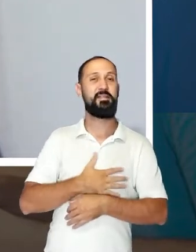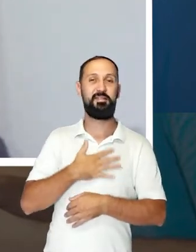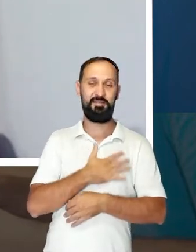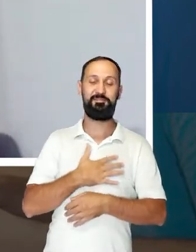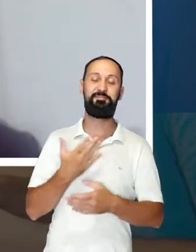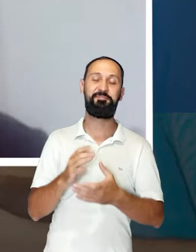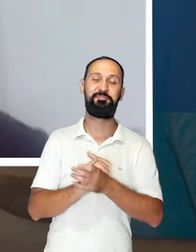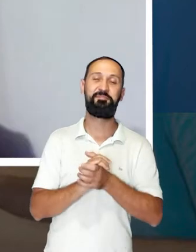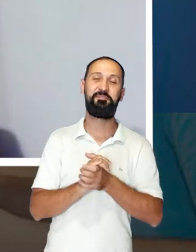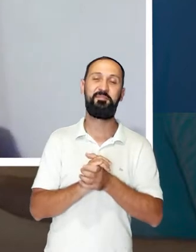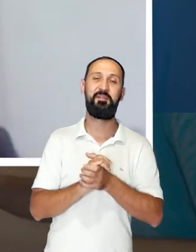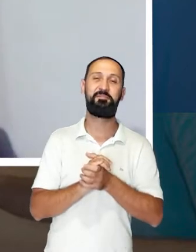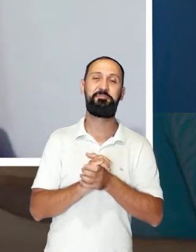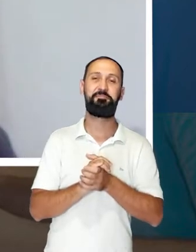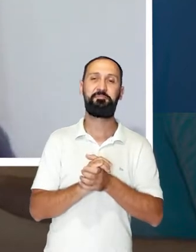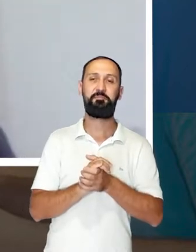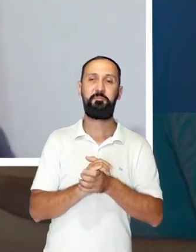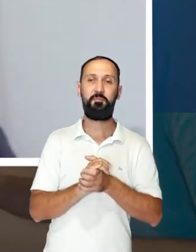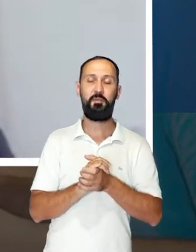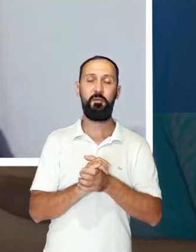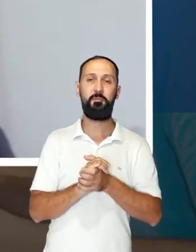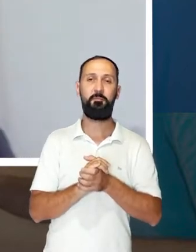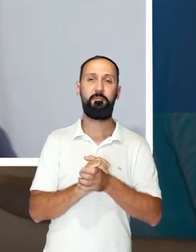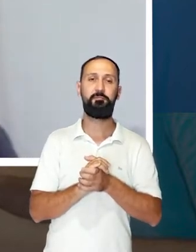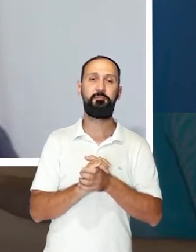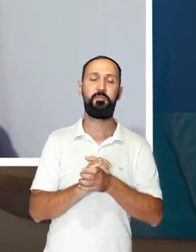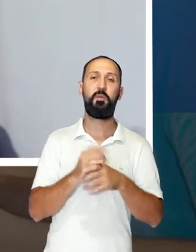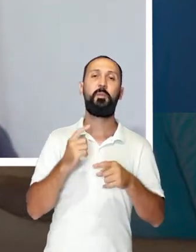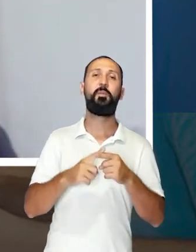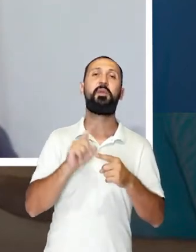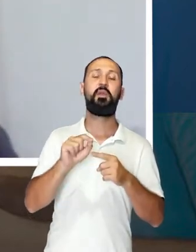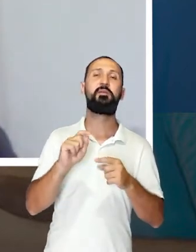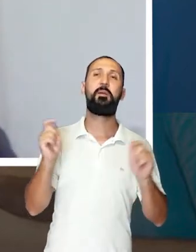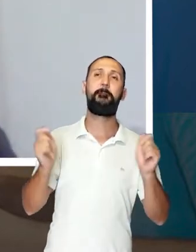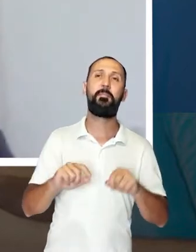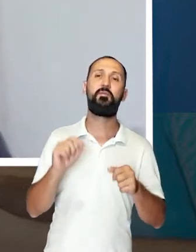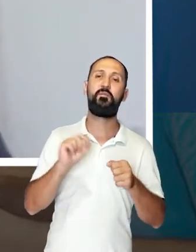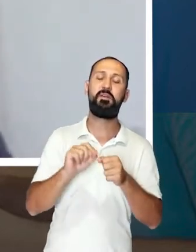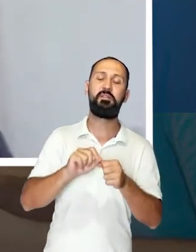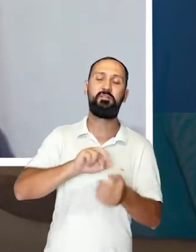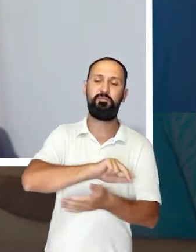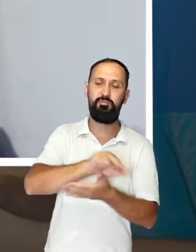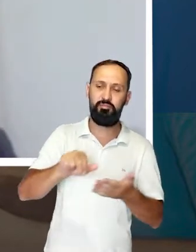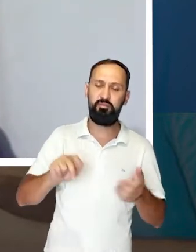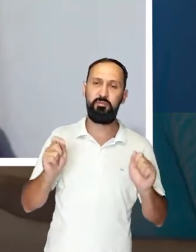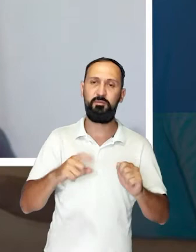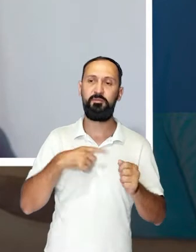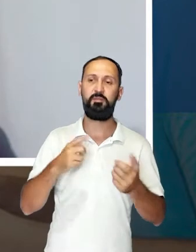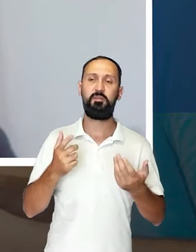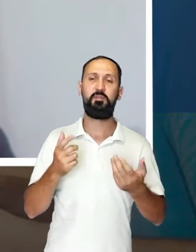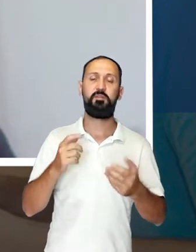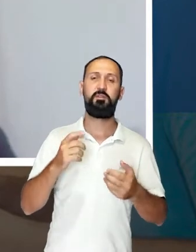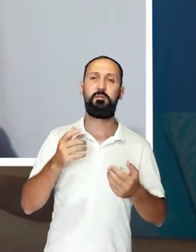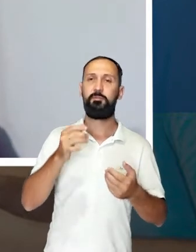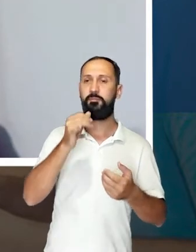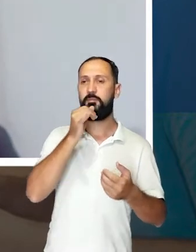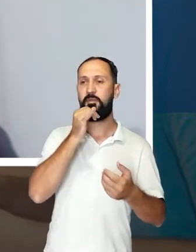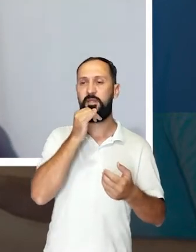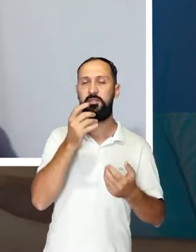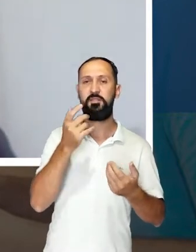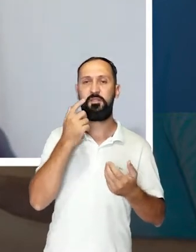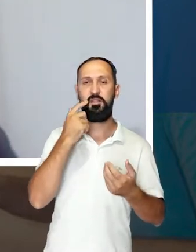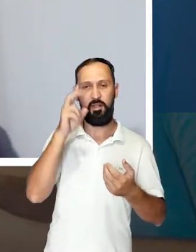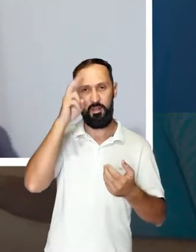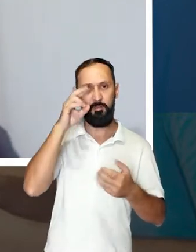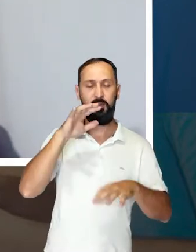é prazeroso, até porque é uma possibilidade praticamente infinita. Você junta,